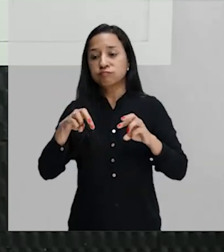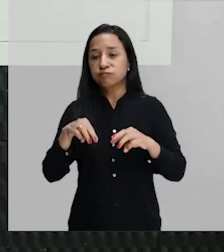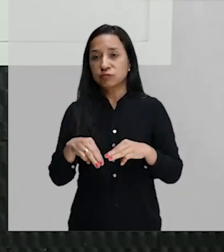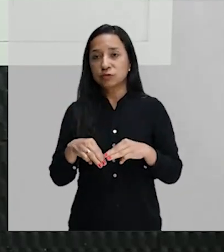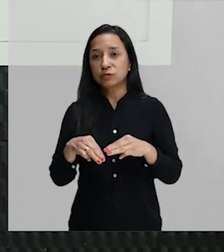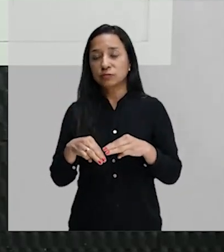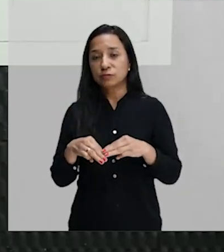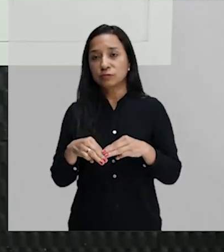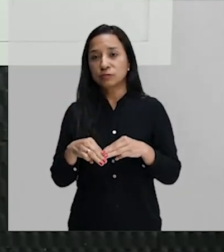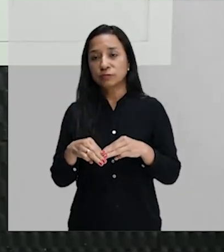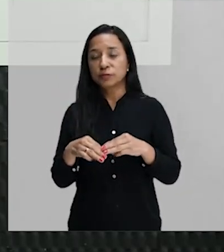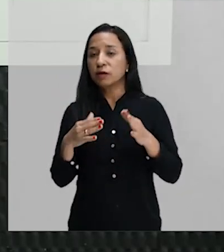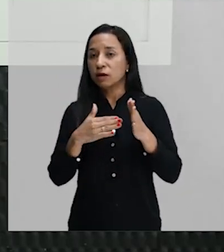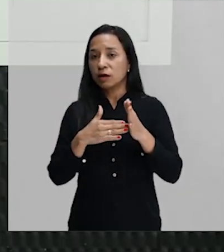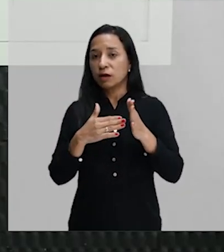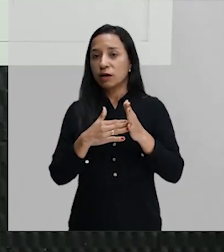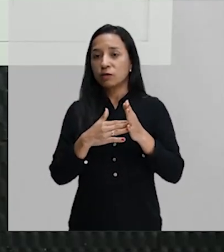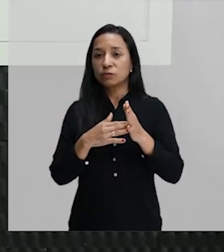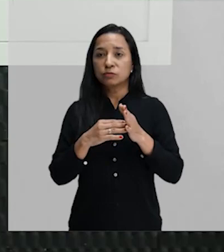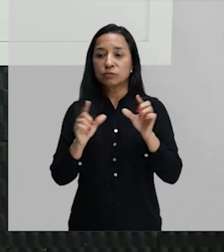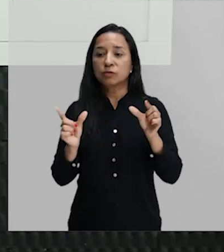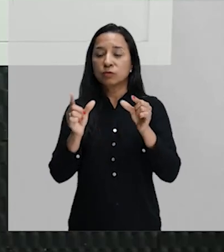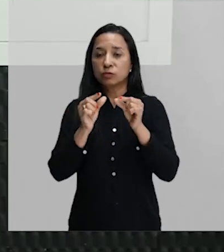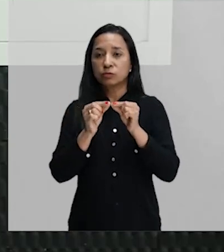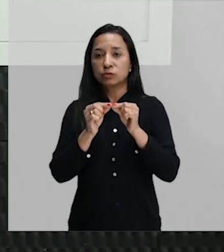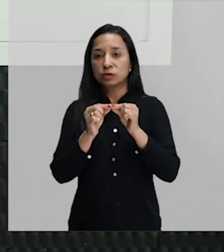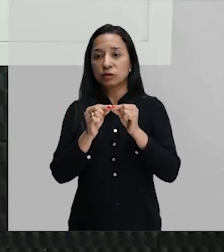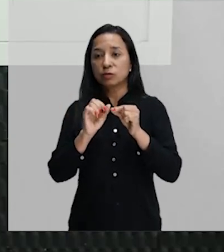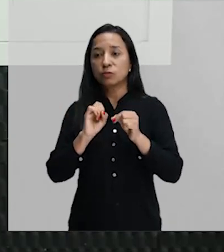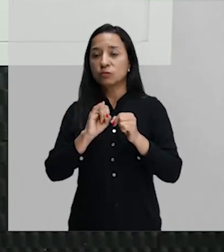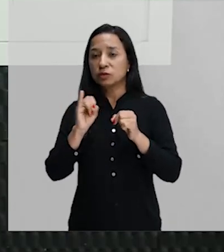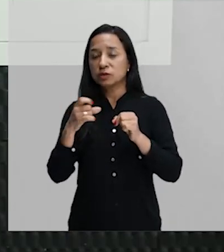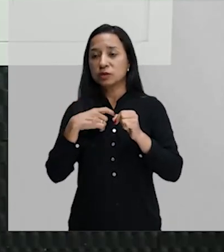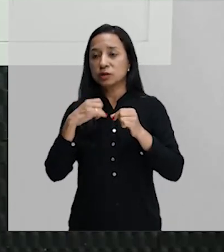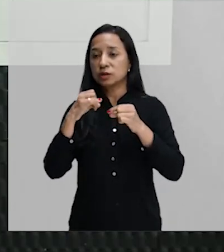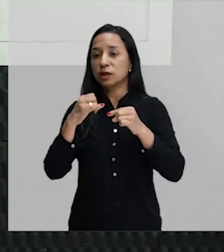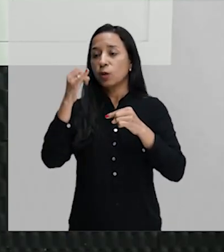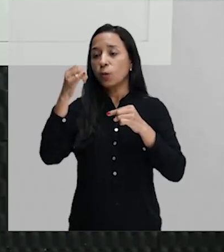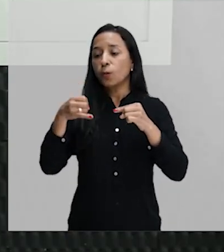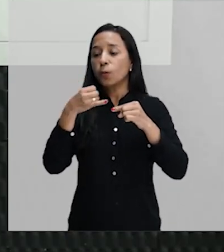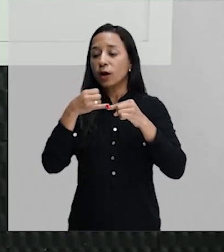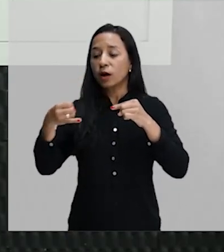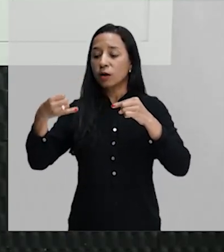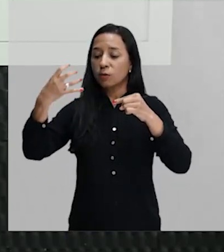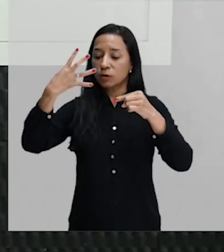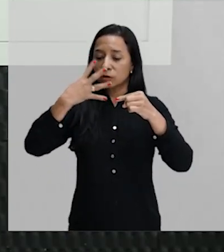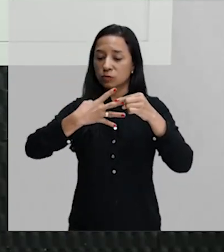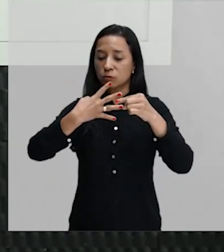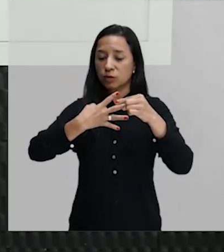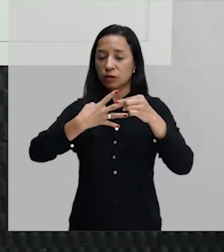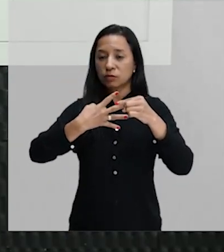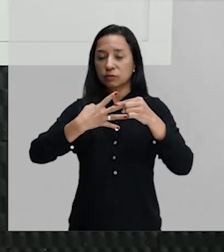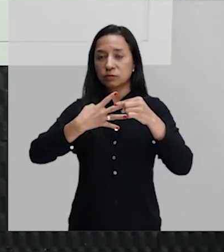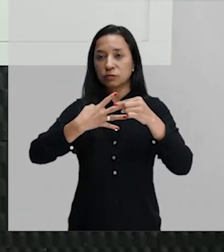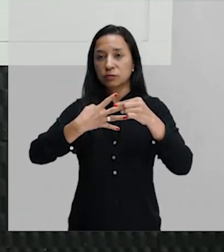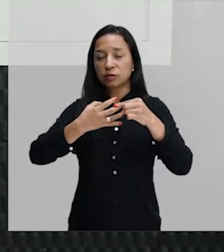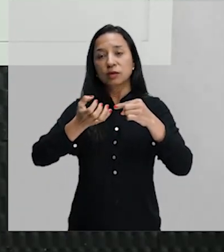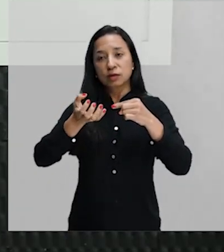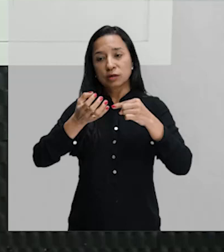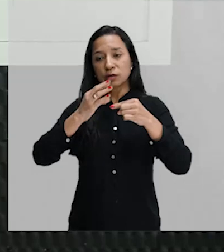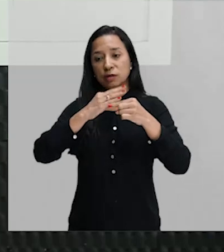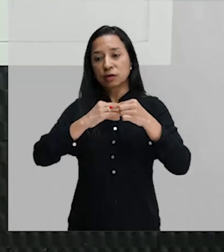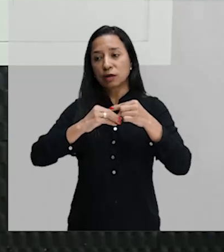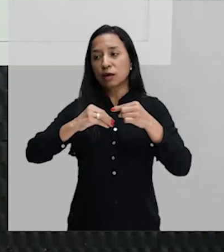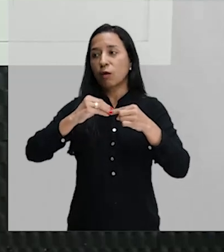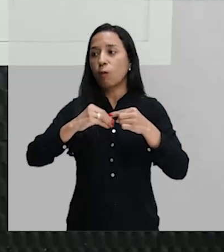última redução é se eu tiver um arco que está lá no quarto quadrante, né? E quero trazer esse arco aqui para